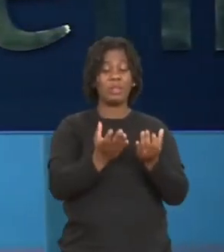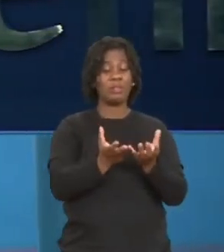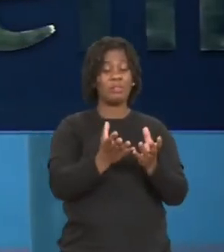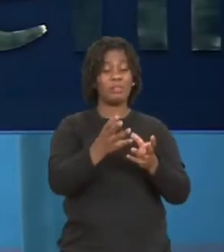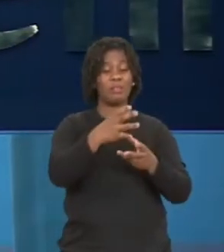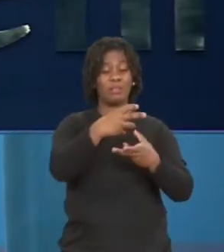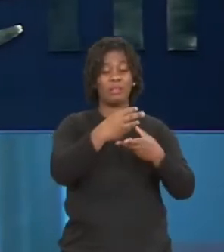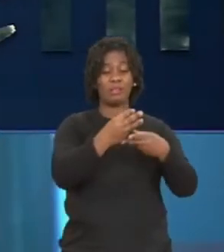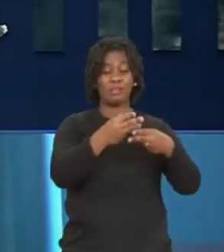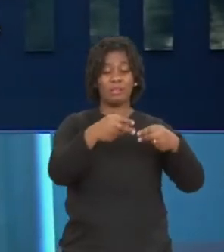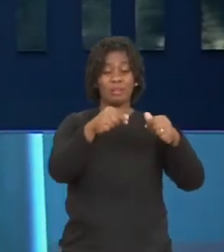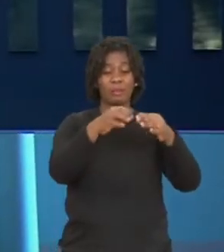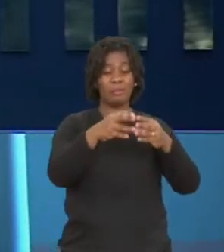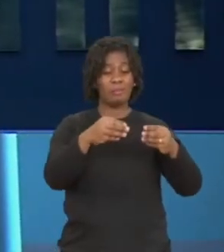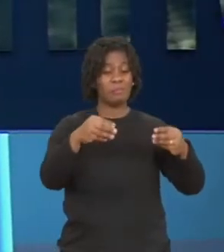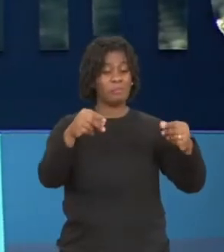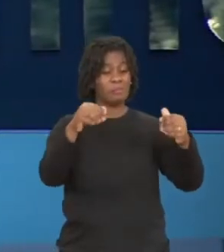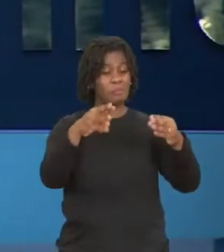Não somos nada,